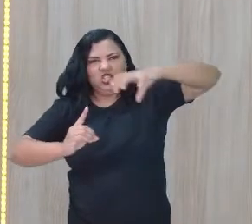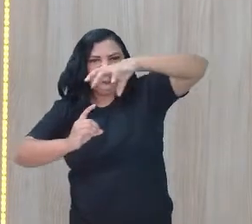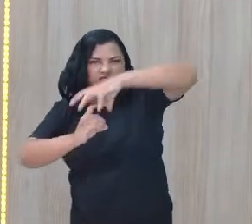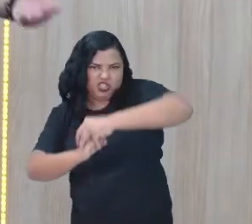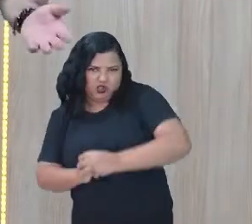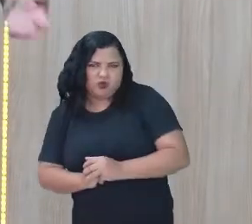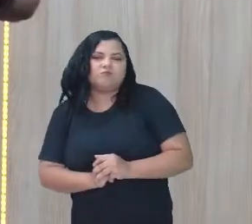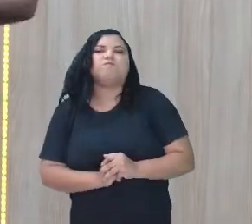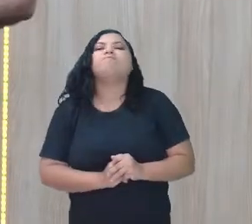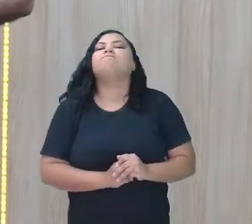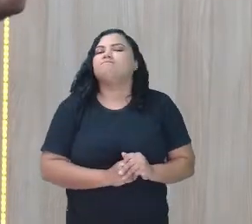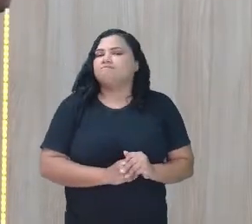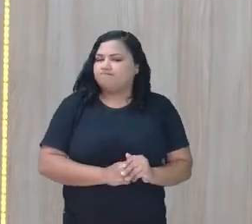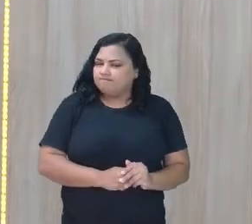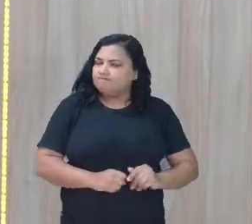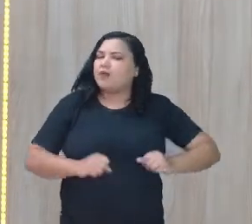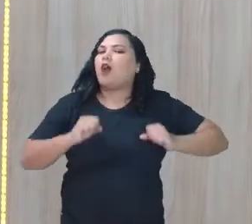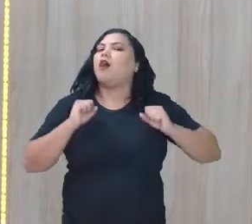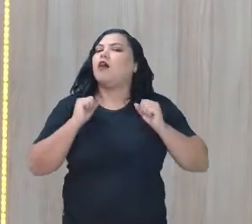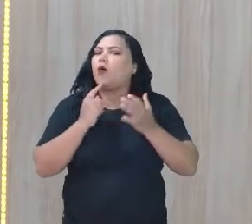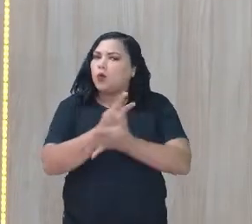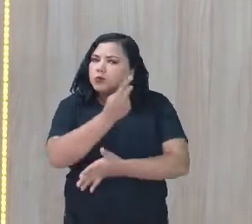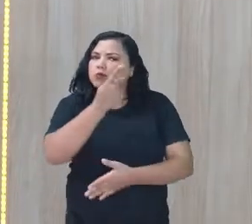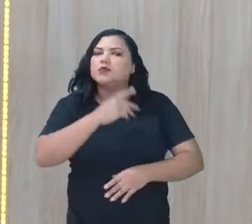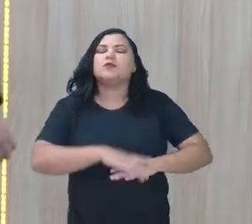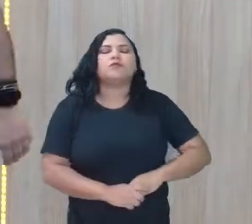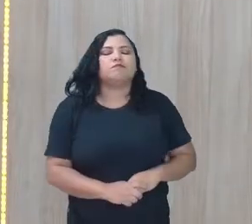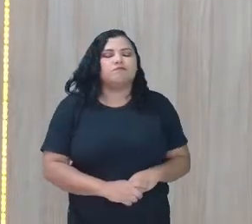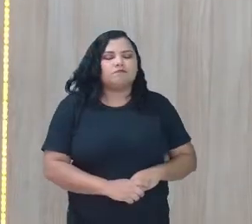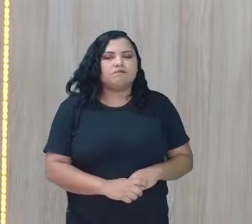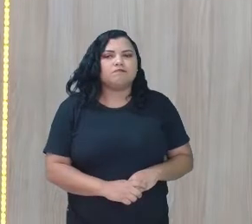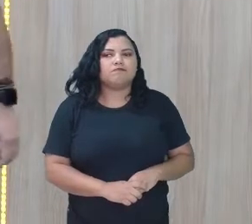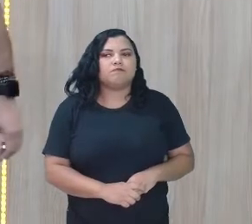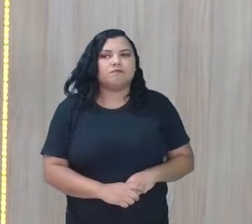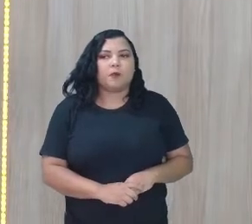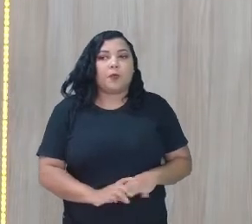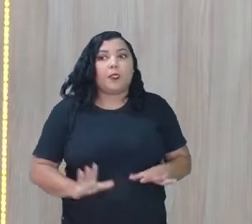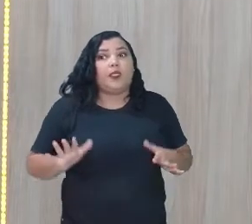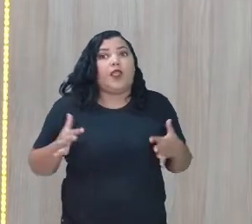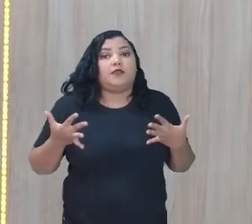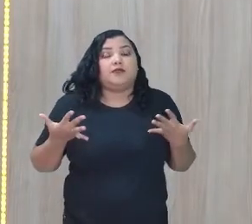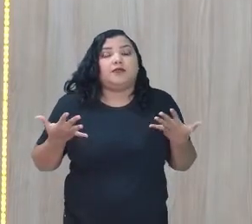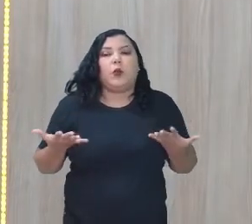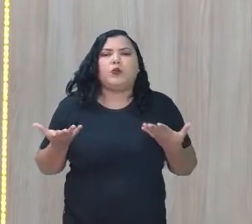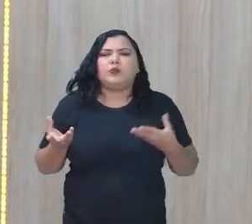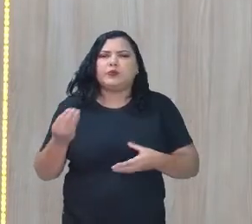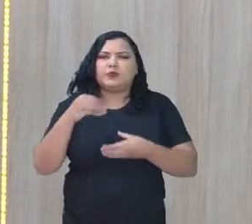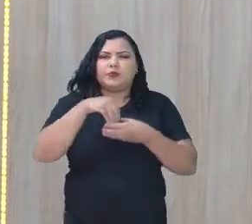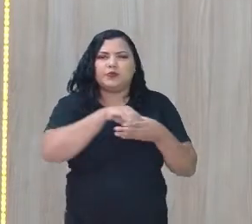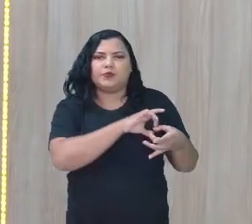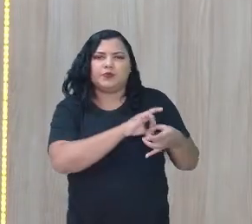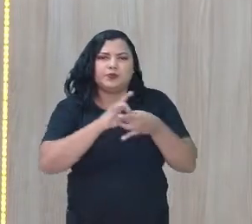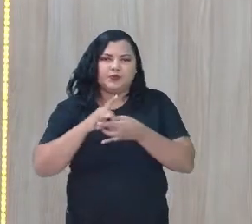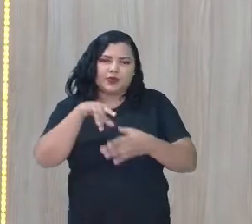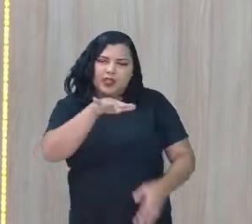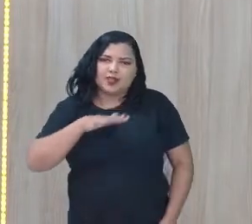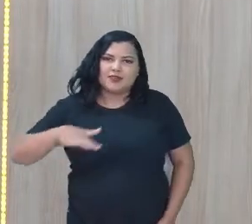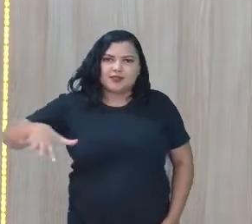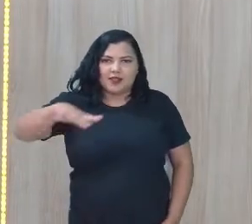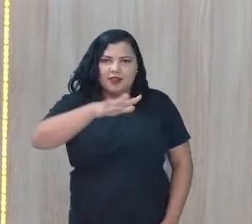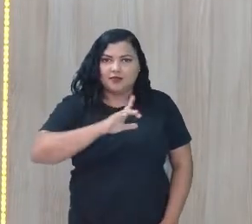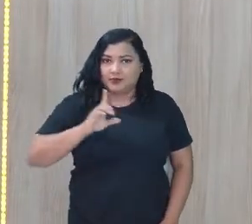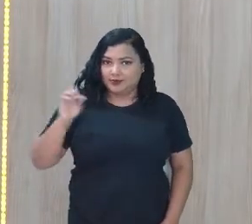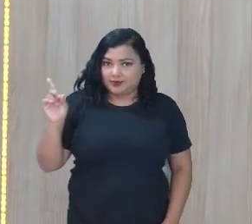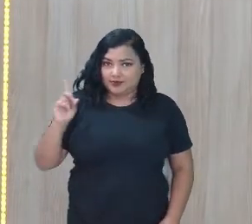como leões, tigres, né. Então, nesse sentido, um local, né, que